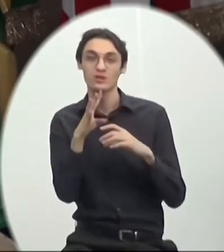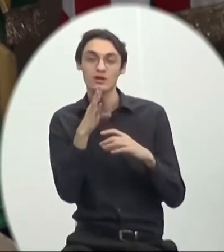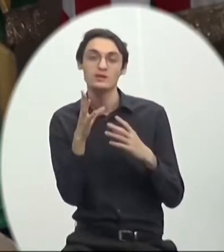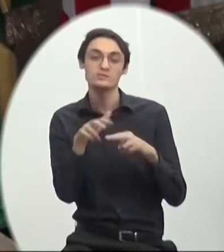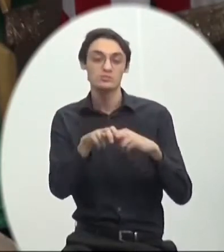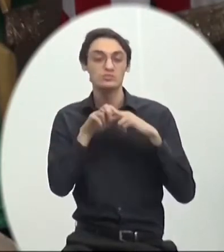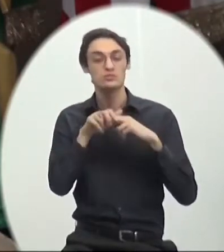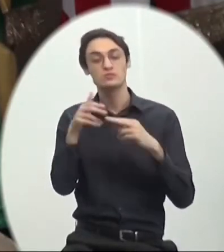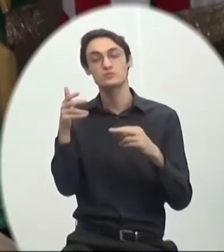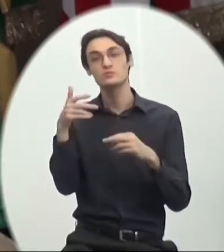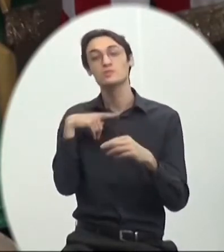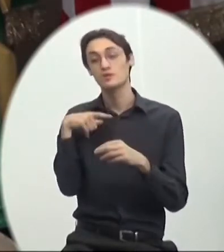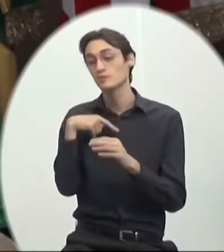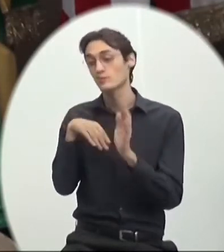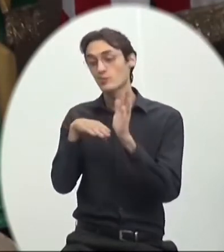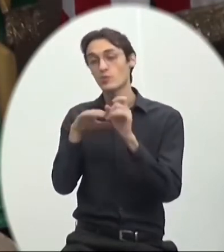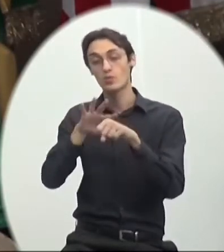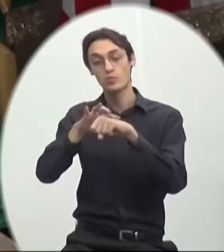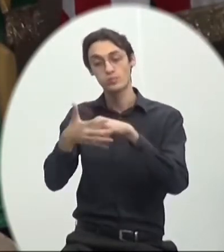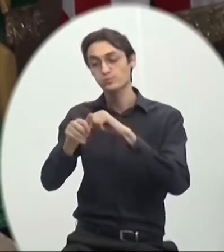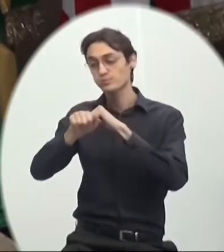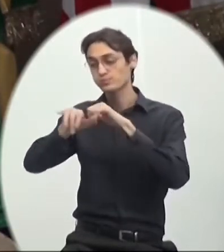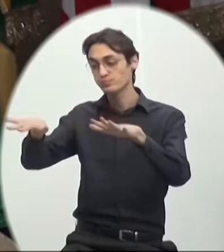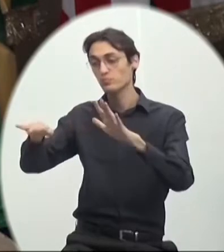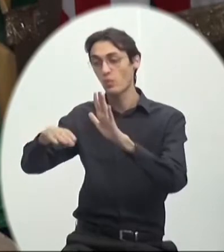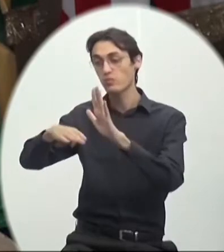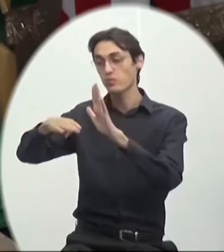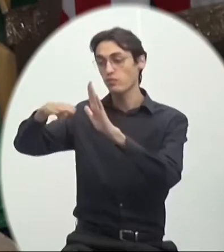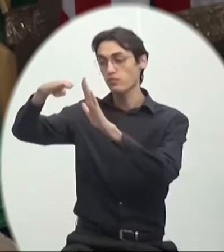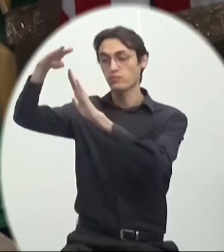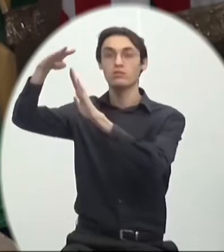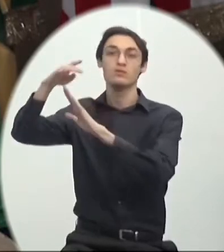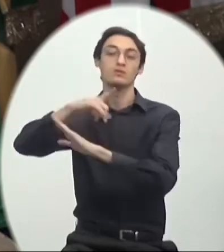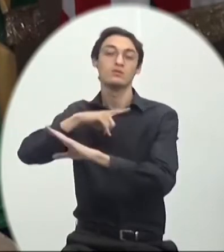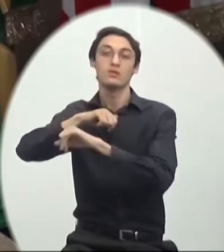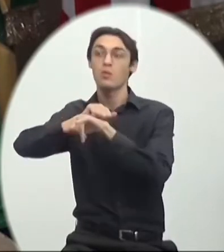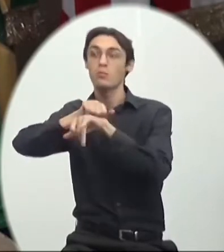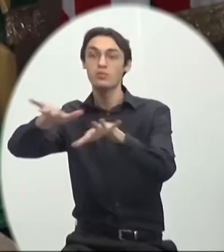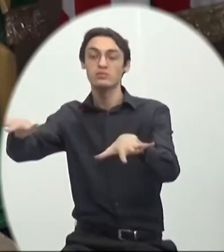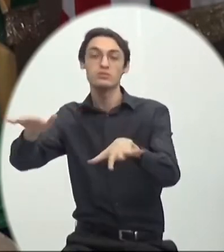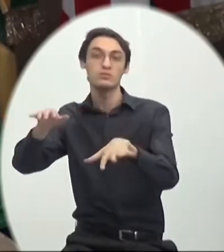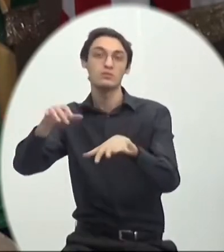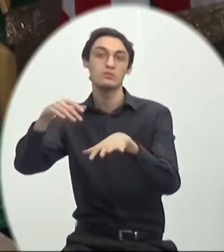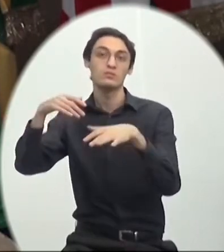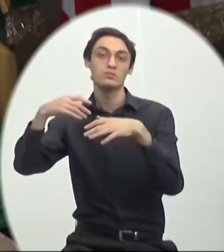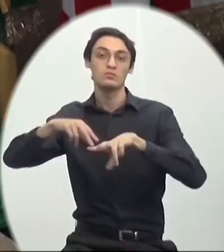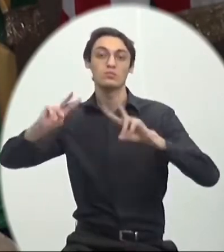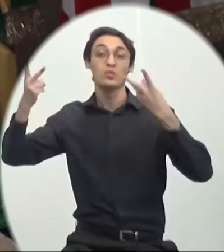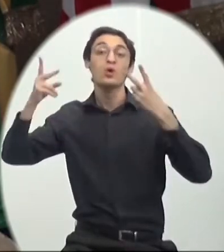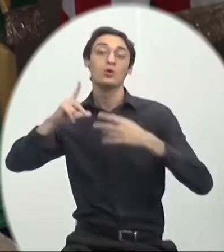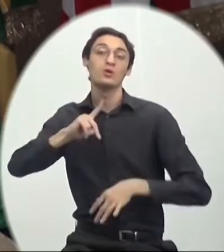está havendo um aumento considerável de novas contaminações em Florianópolis.